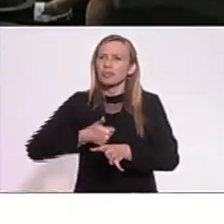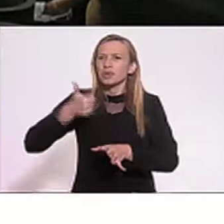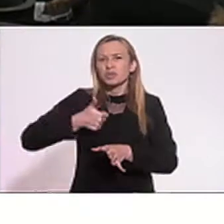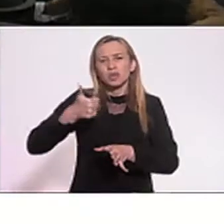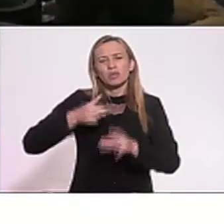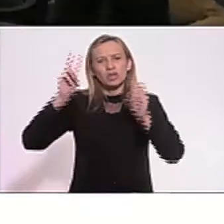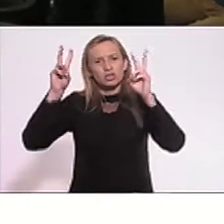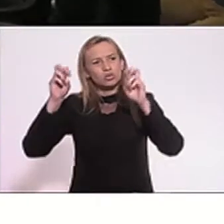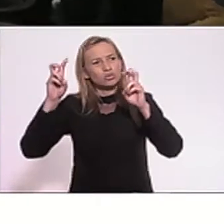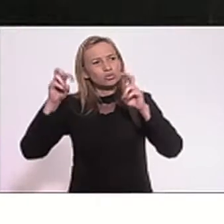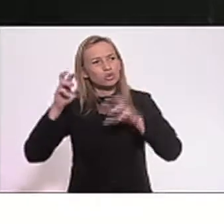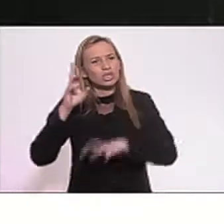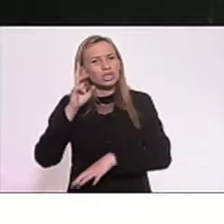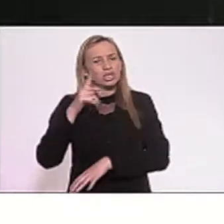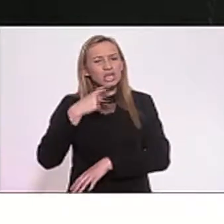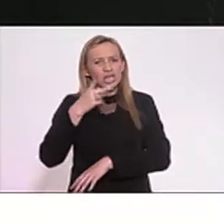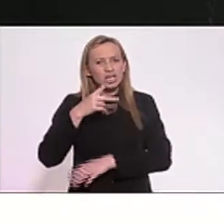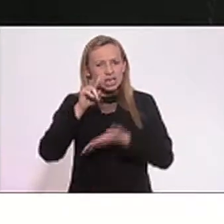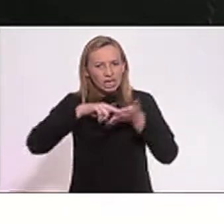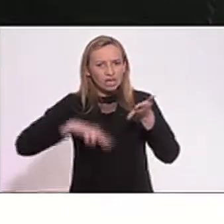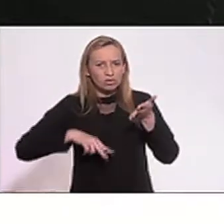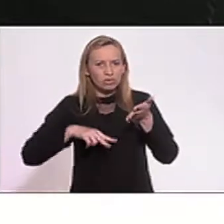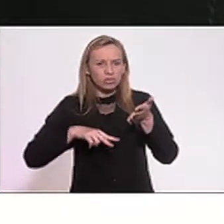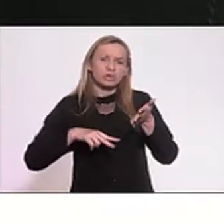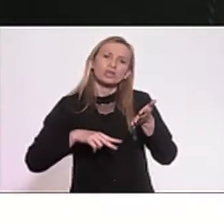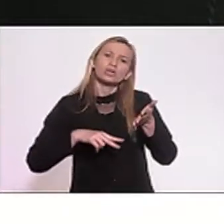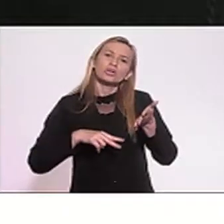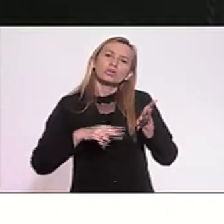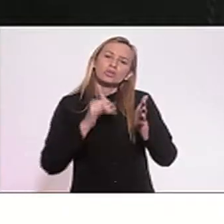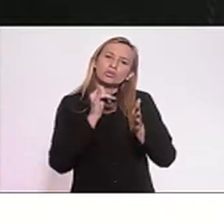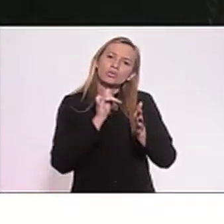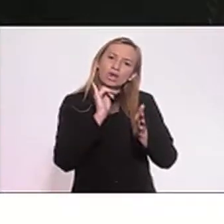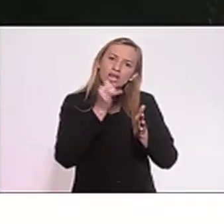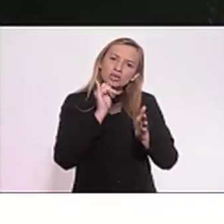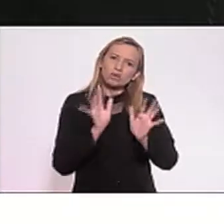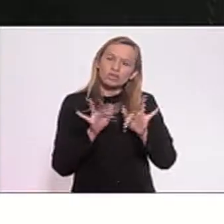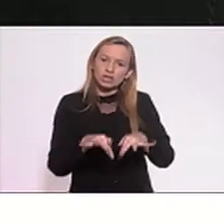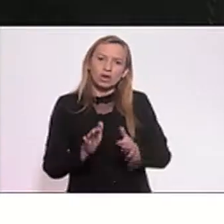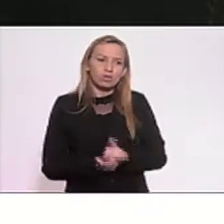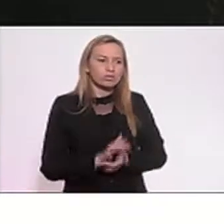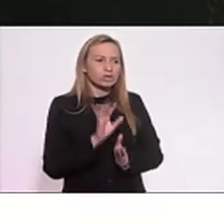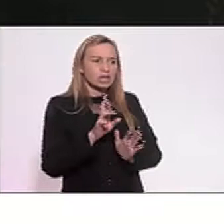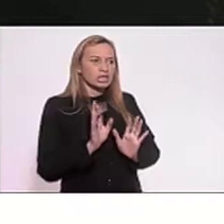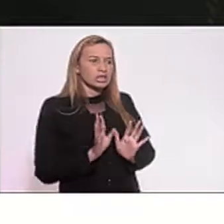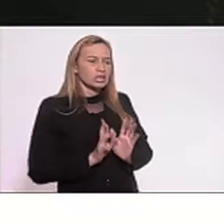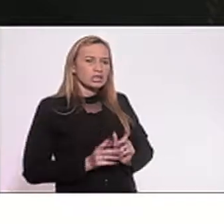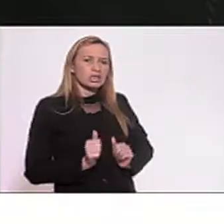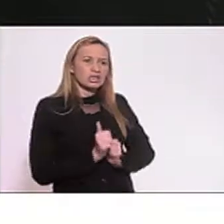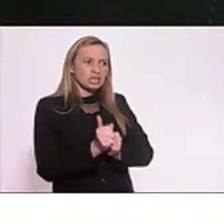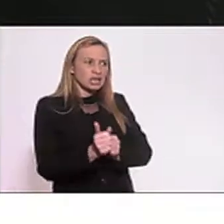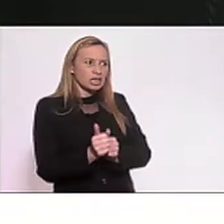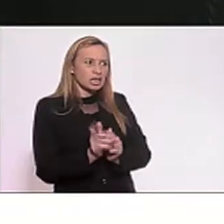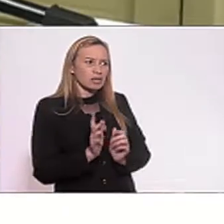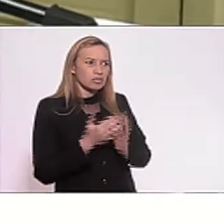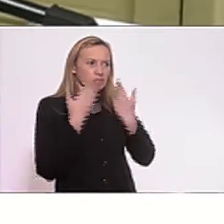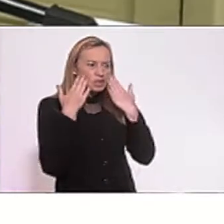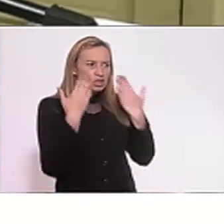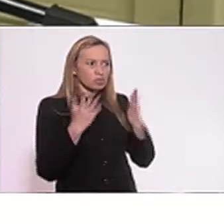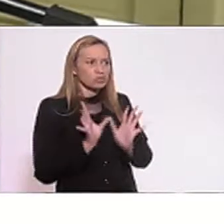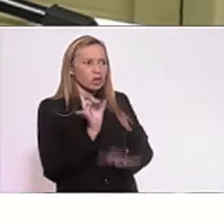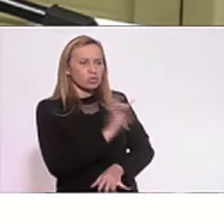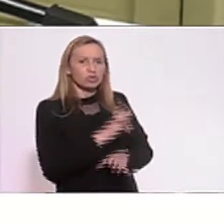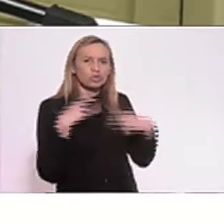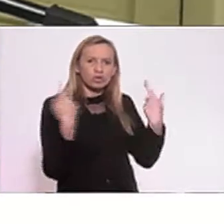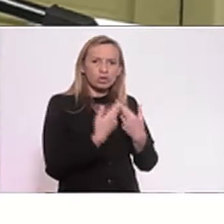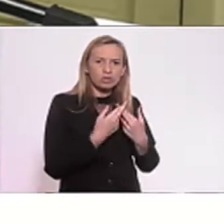senhora leu do relatório inicial, essa última parte segue a mesma que a senhora apresentou na última reunião, não segue? Com